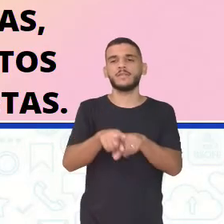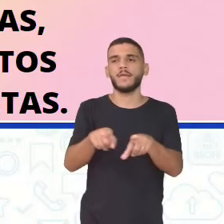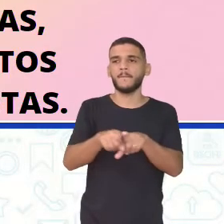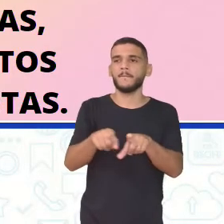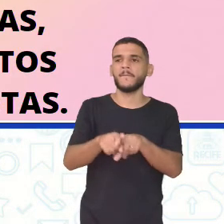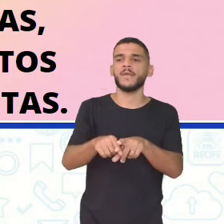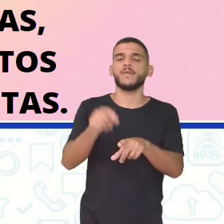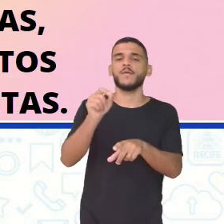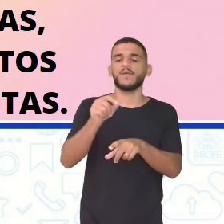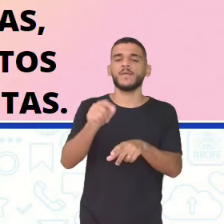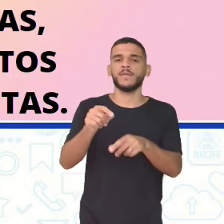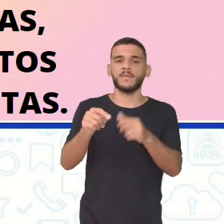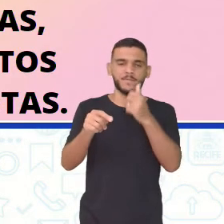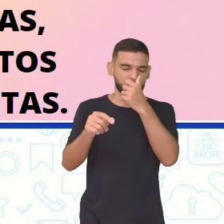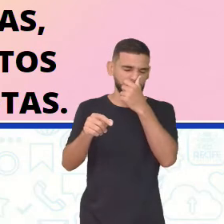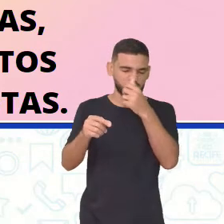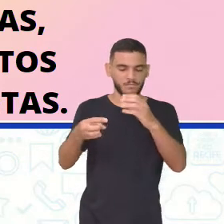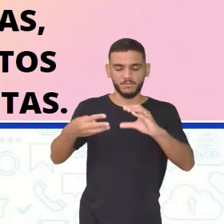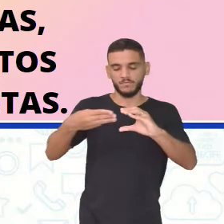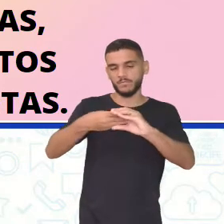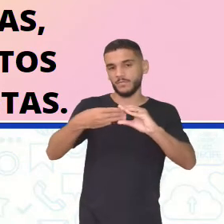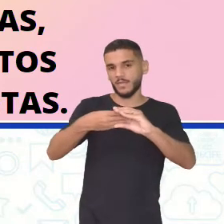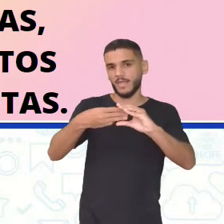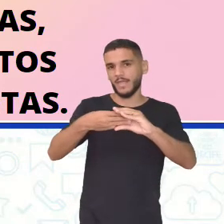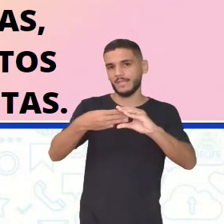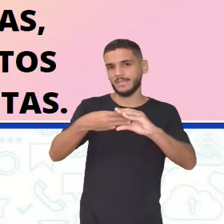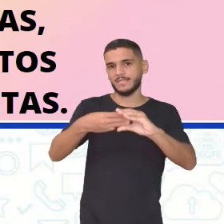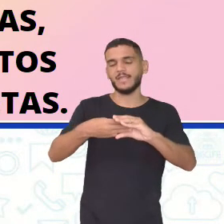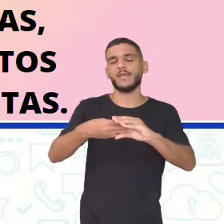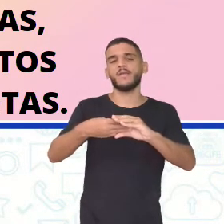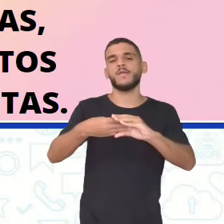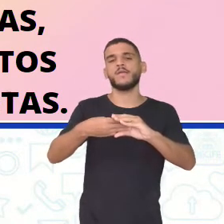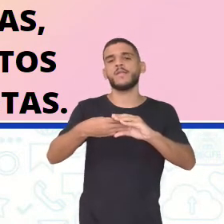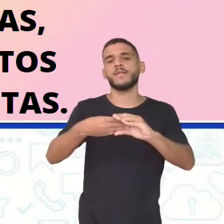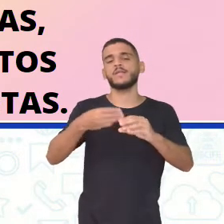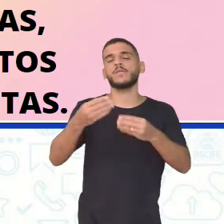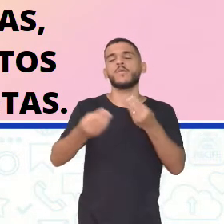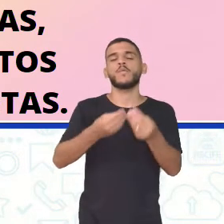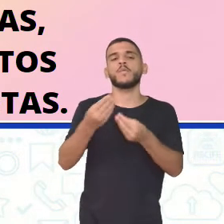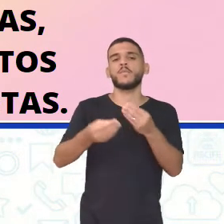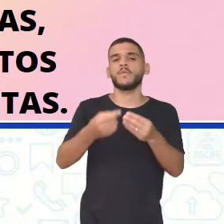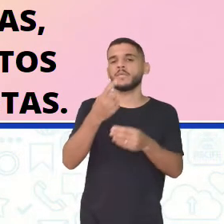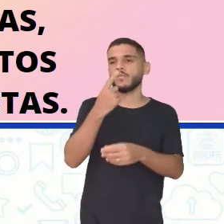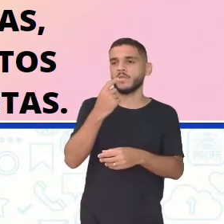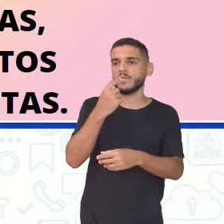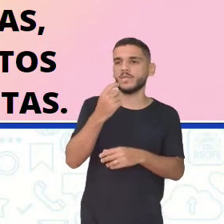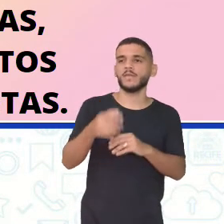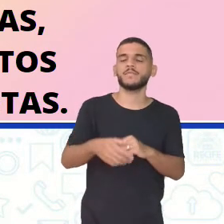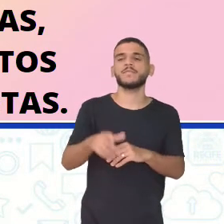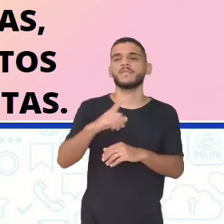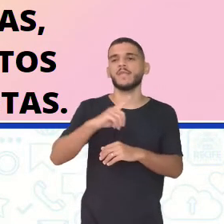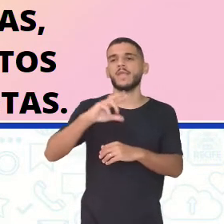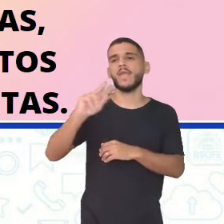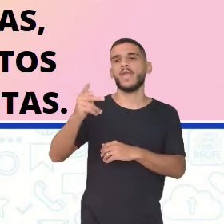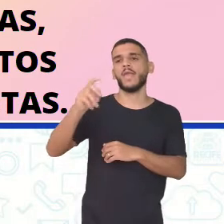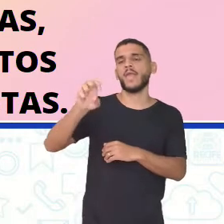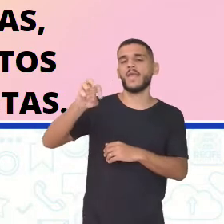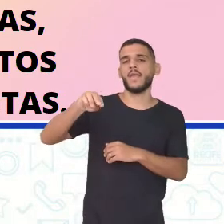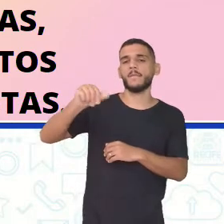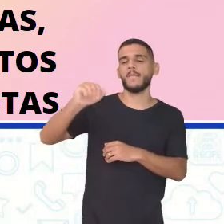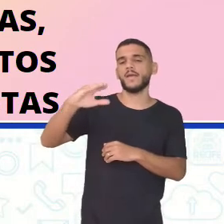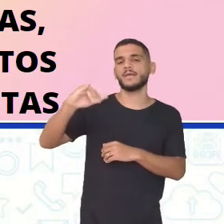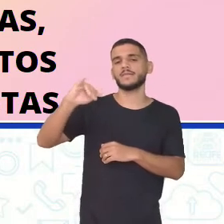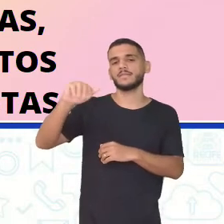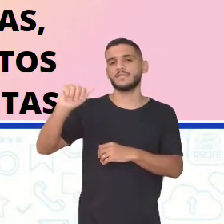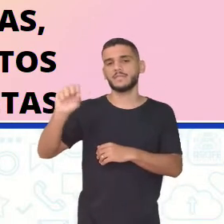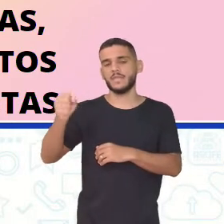sanguíneas, onde a gente vai ter aí os elementos figurados do sangue. E aí a gente vai encontrar as hemácias, os leucócitos e